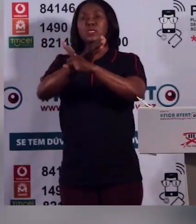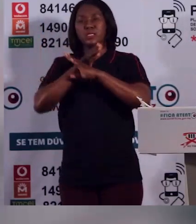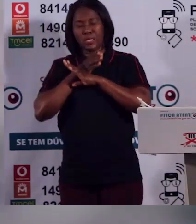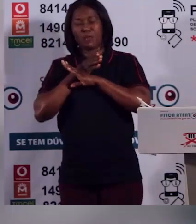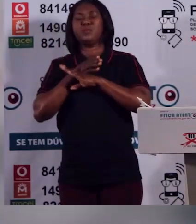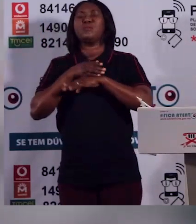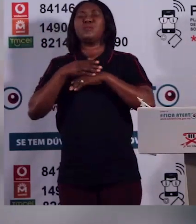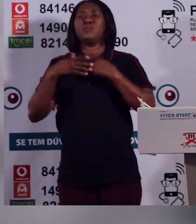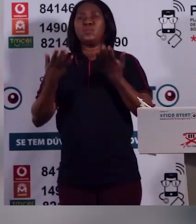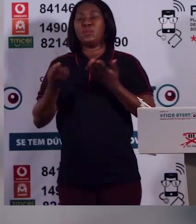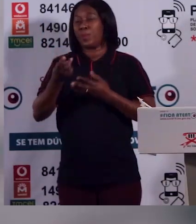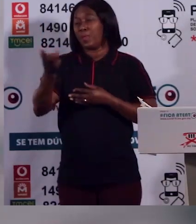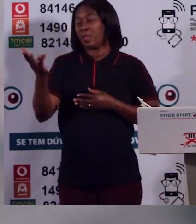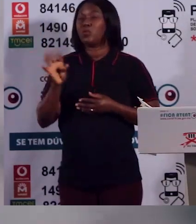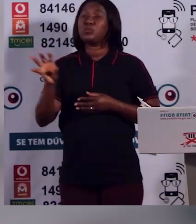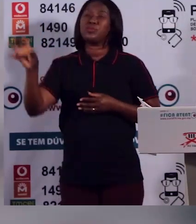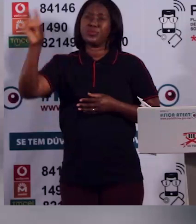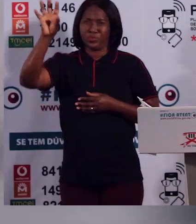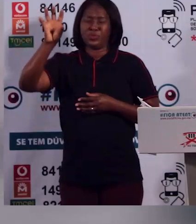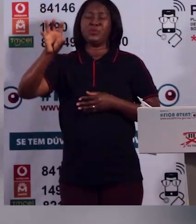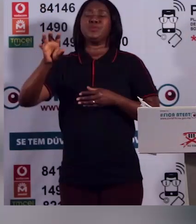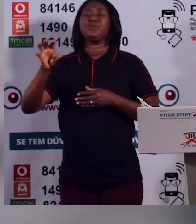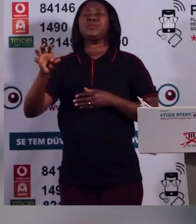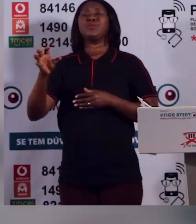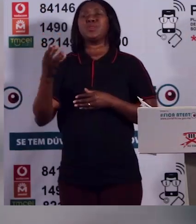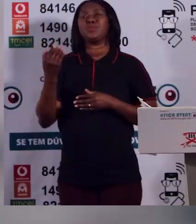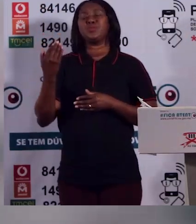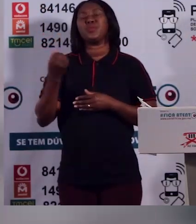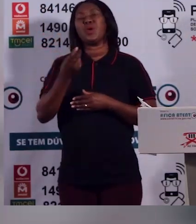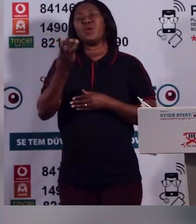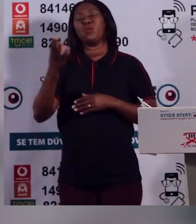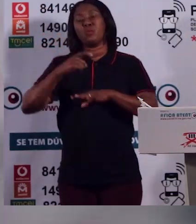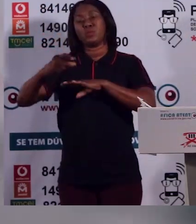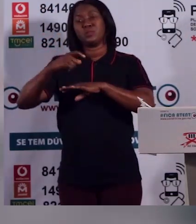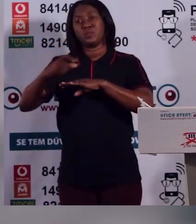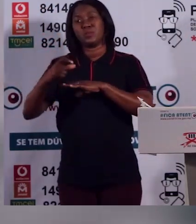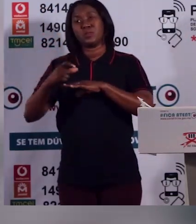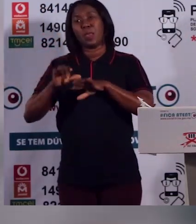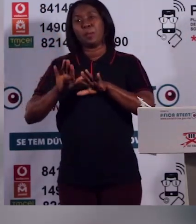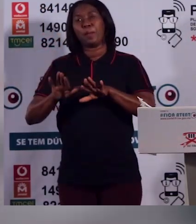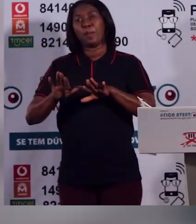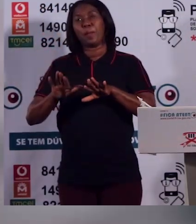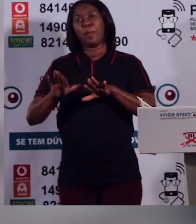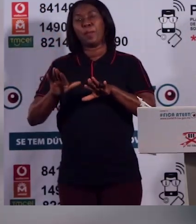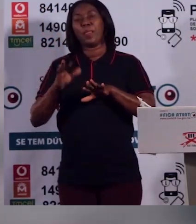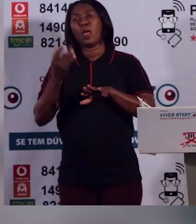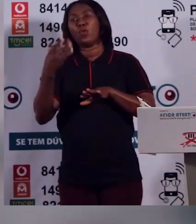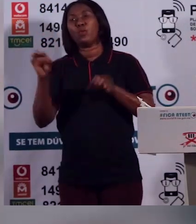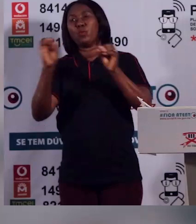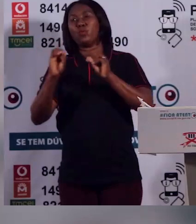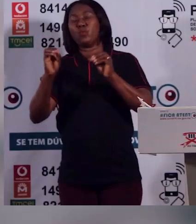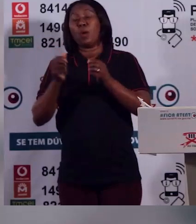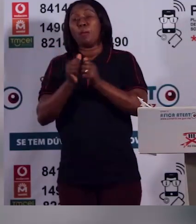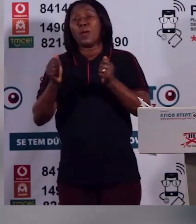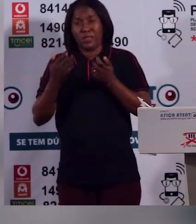e também de alguns países que durante algumas semanas não registravam casos, como a Namíbia e o Lesoto, e que agora,